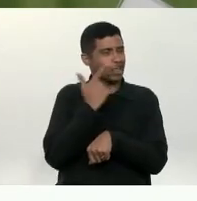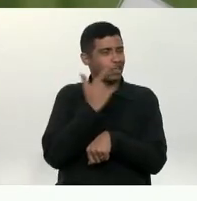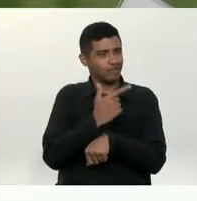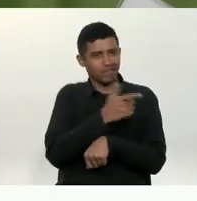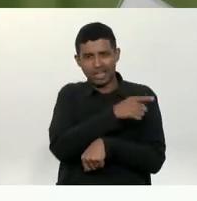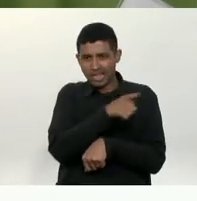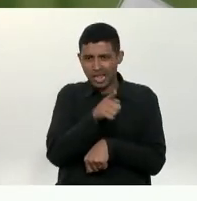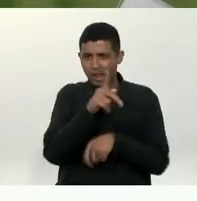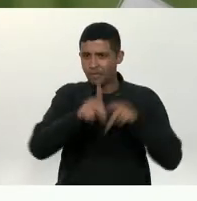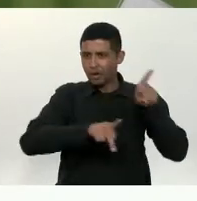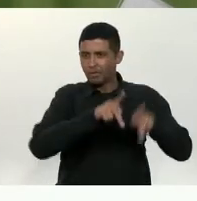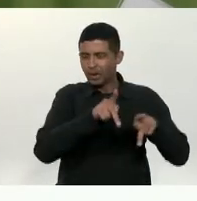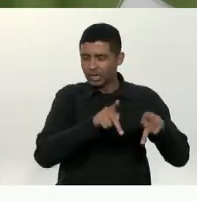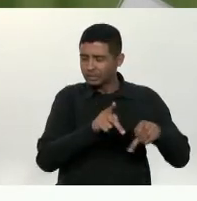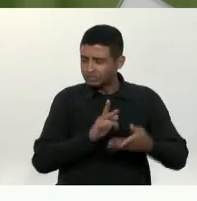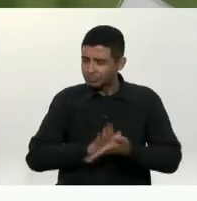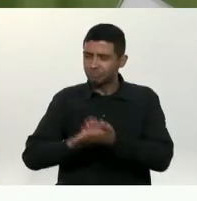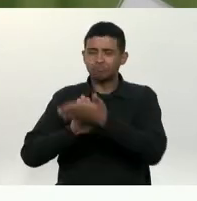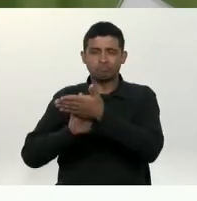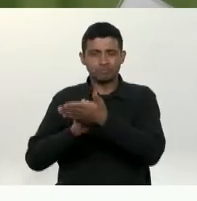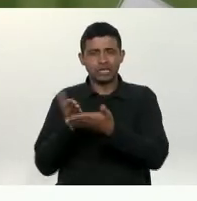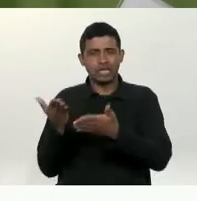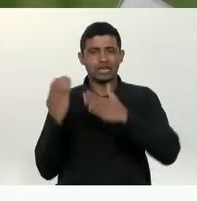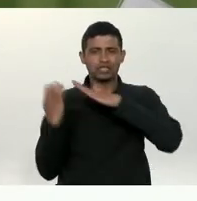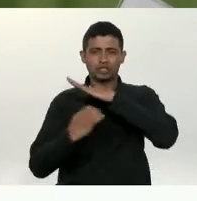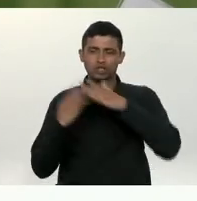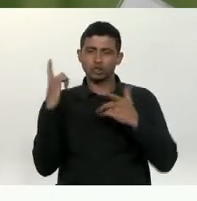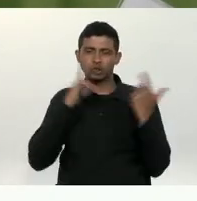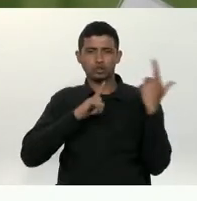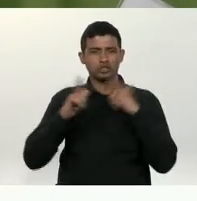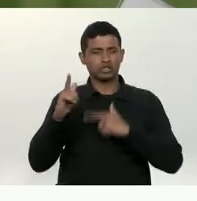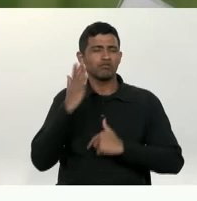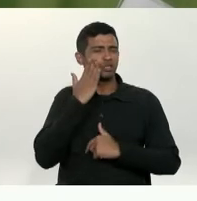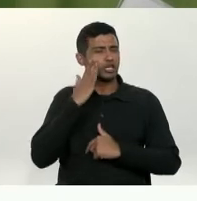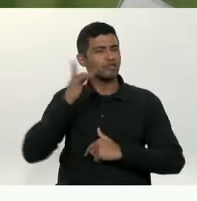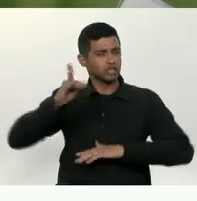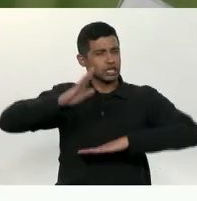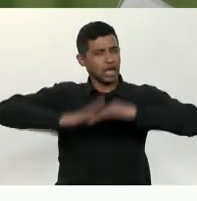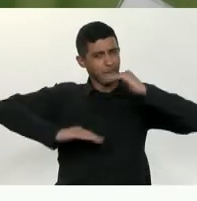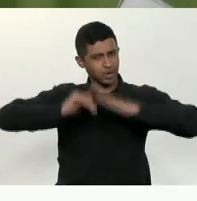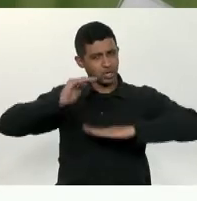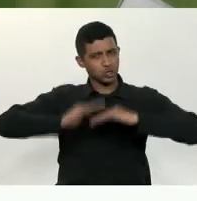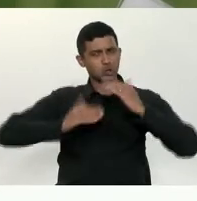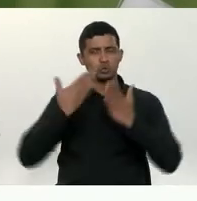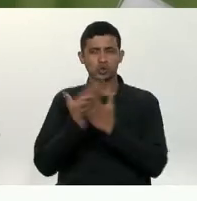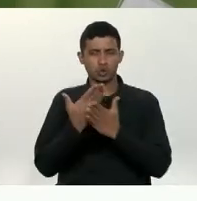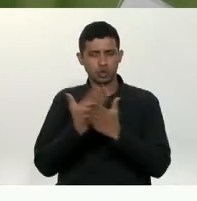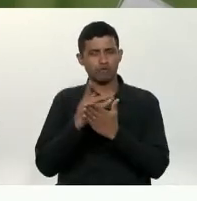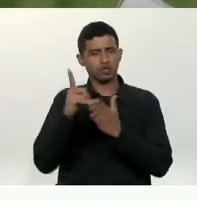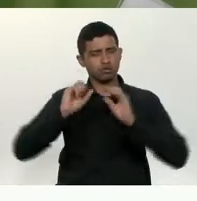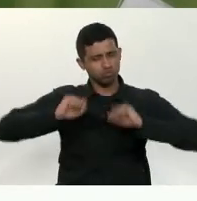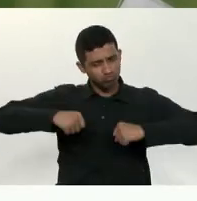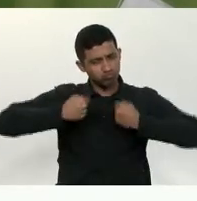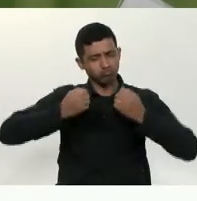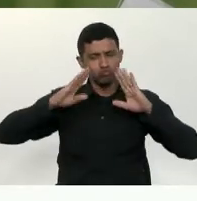ter uma solução plausível. Eu sei que Vossa Excelência é muito capaz, estudioso e competente nisso. Por isso, volto a fazer